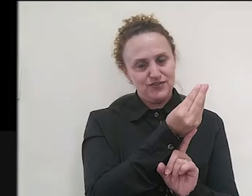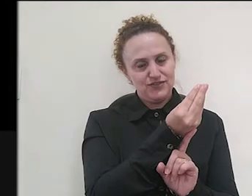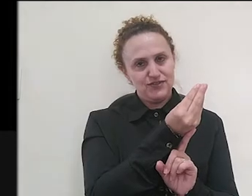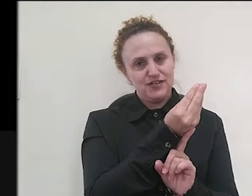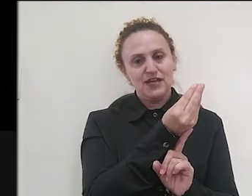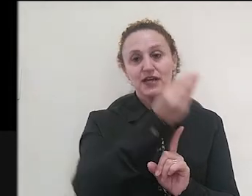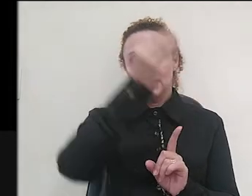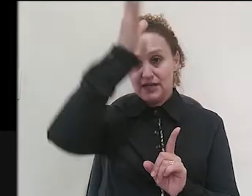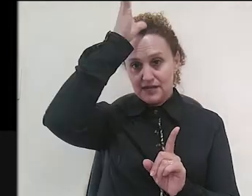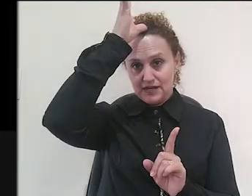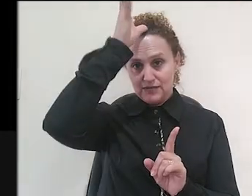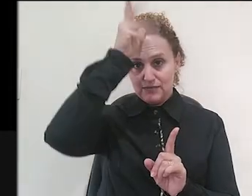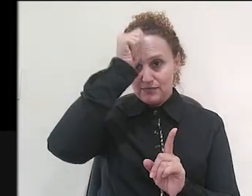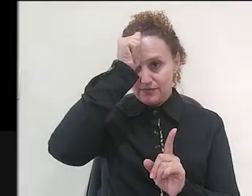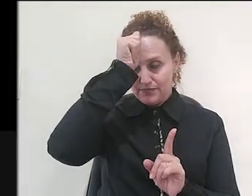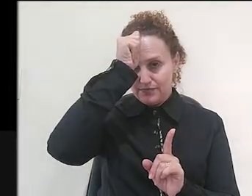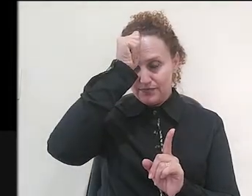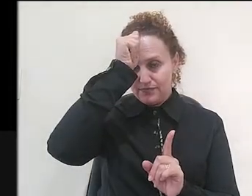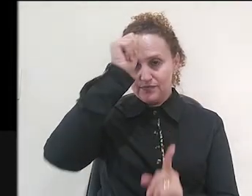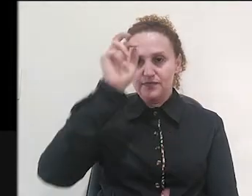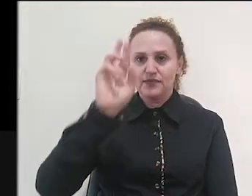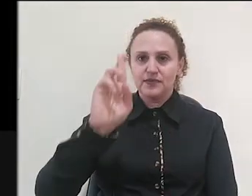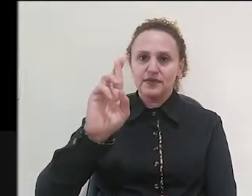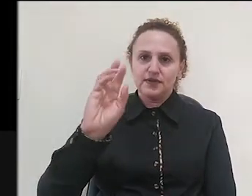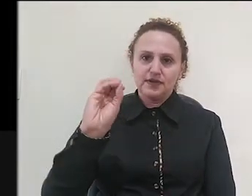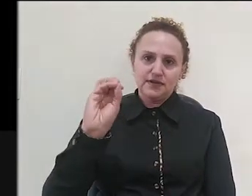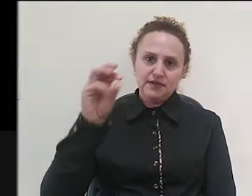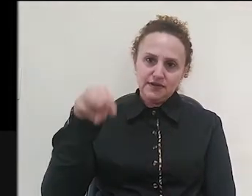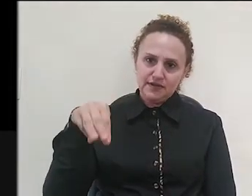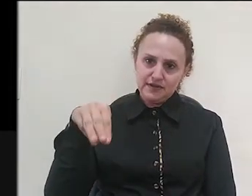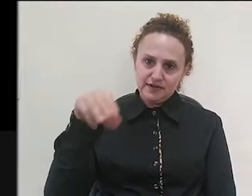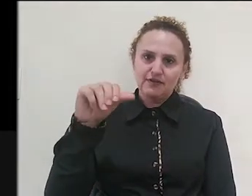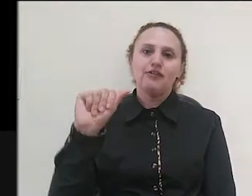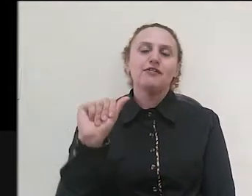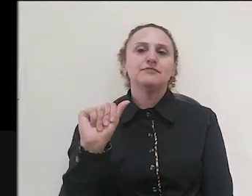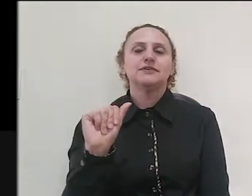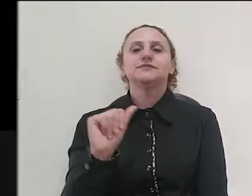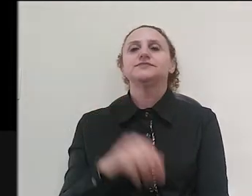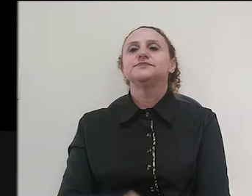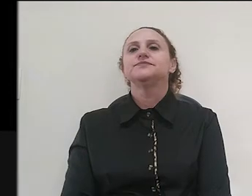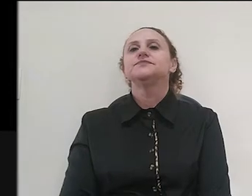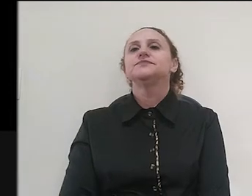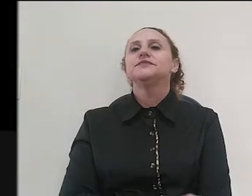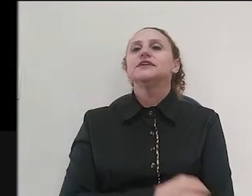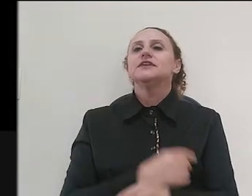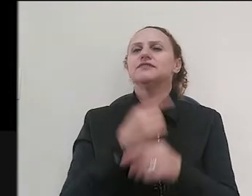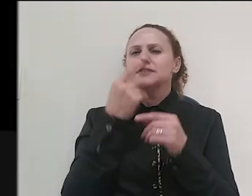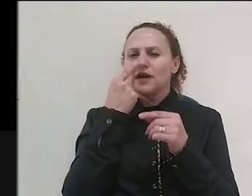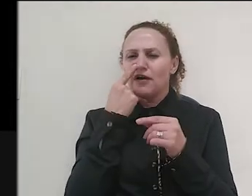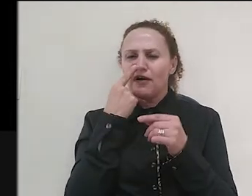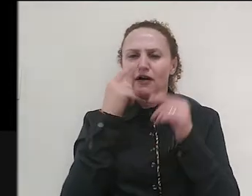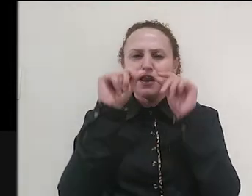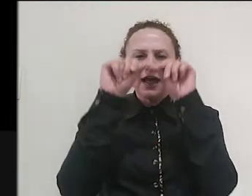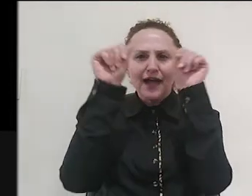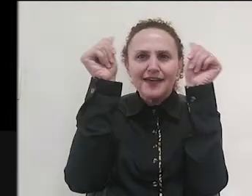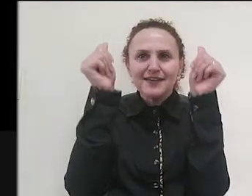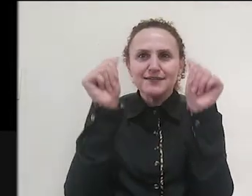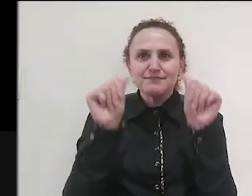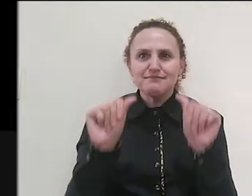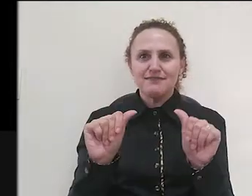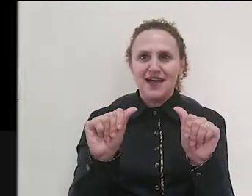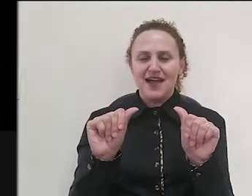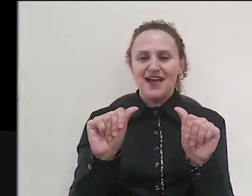a gente tem aqui uma imagem de afrescos. Então, a forma